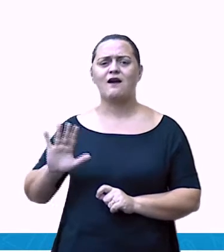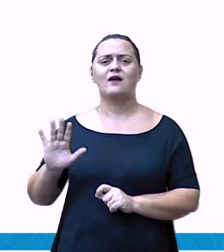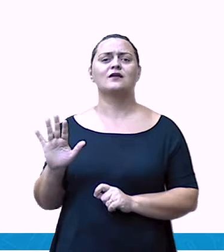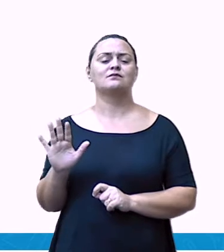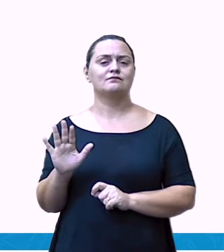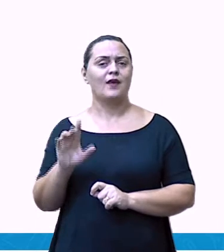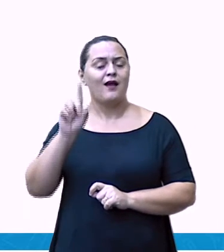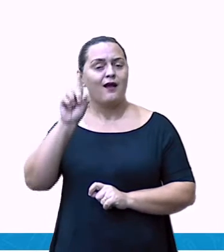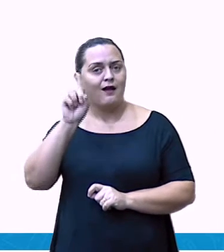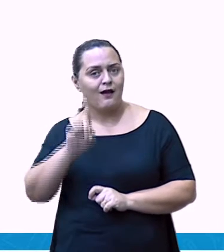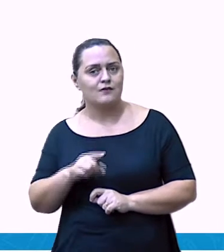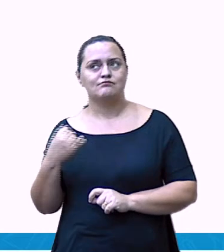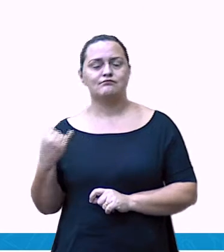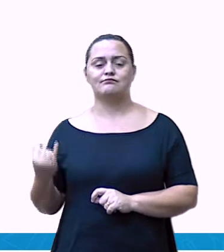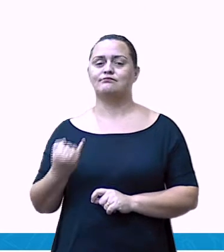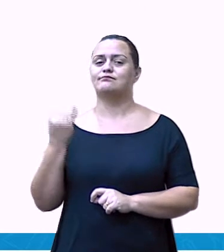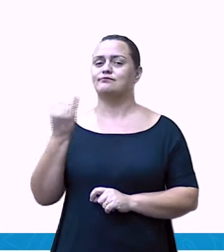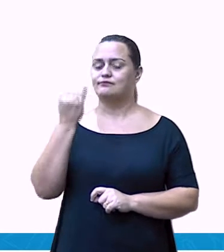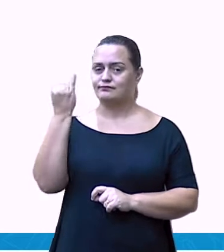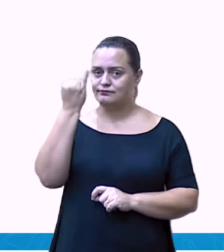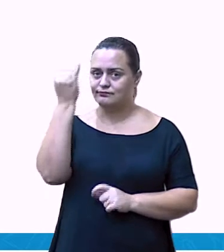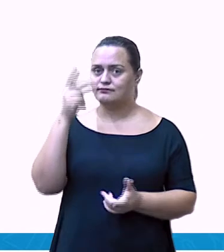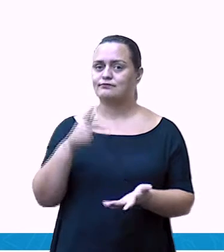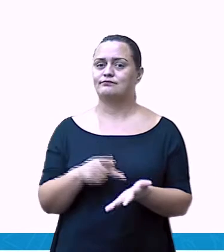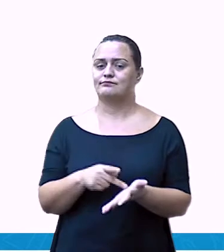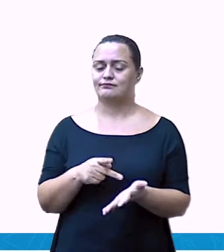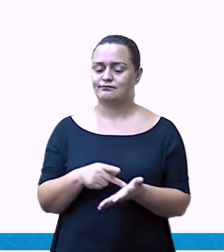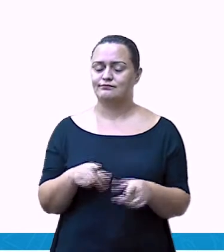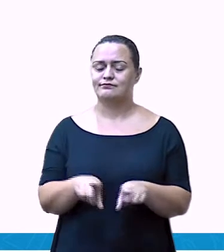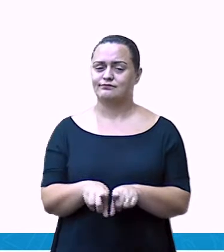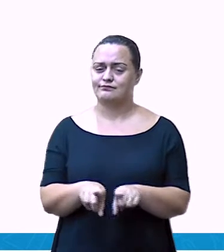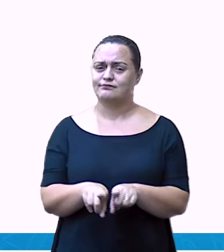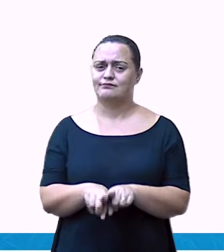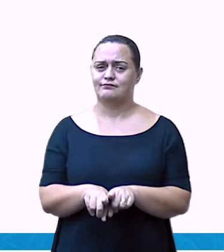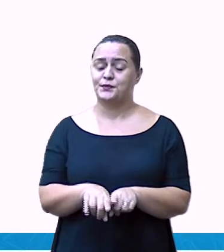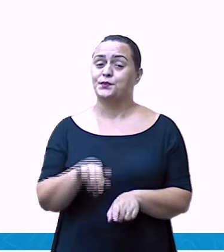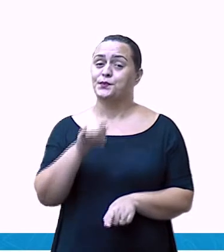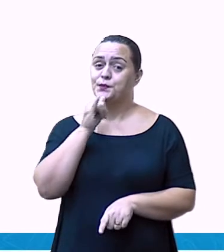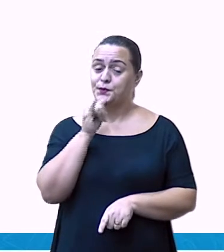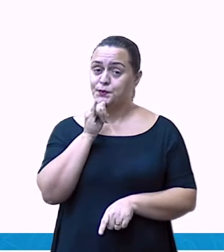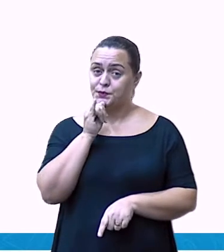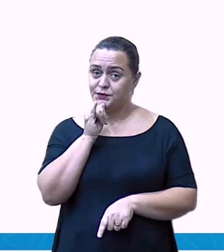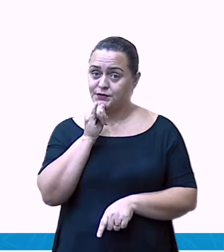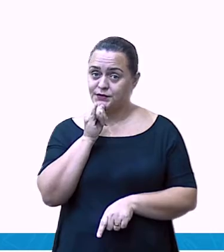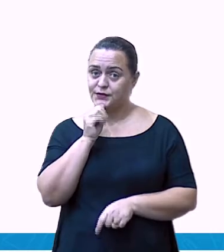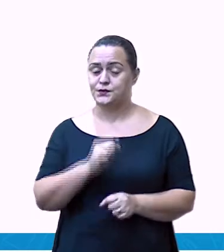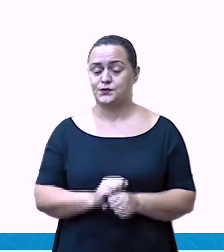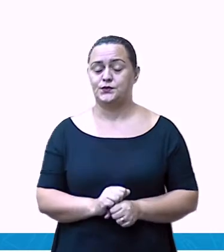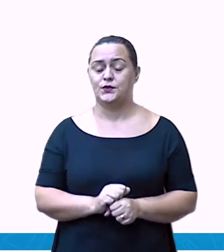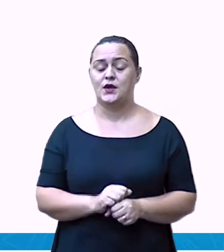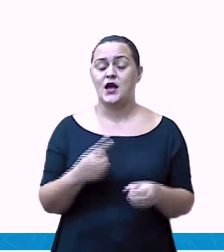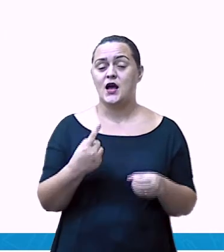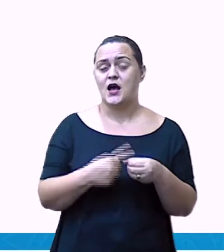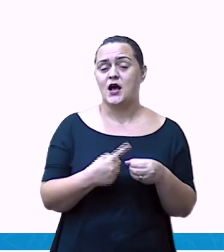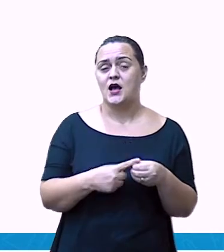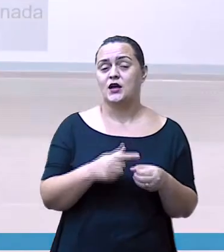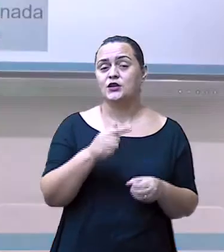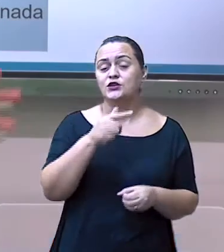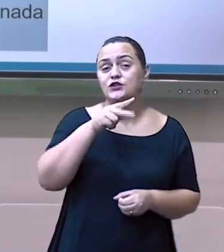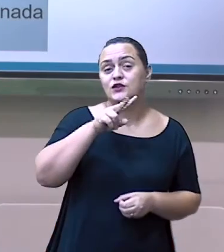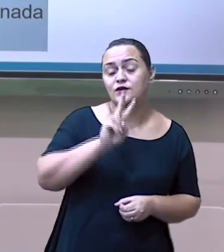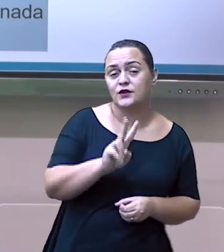fator muito sério. Vou usar como exemplo Valadares, Guarapari.